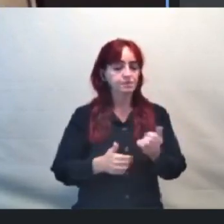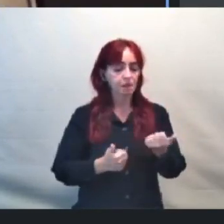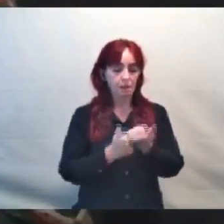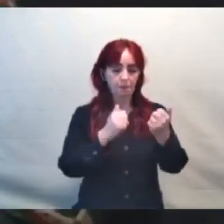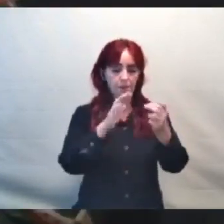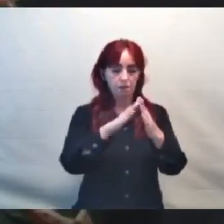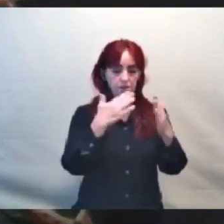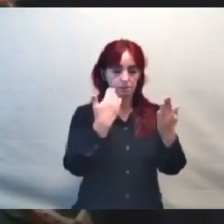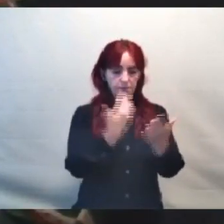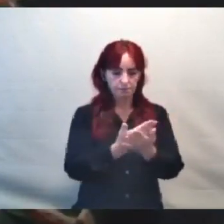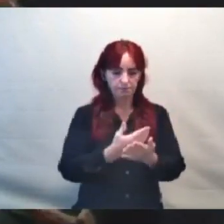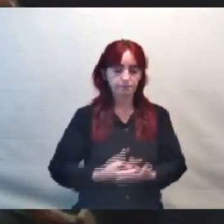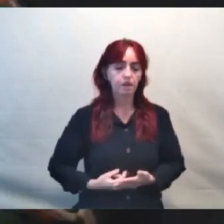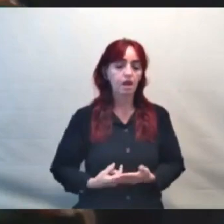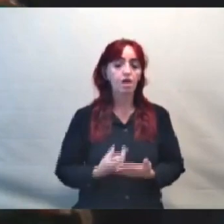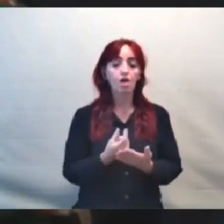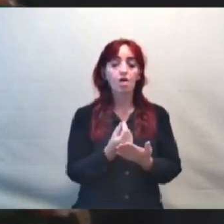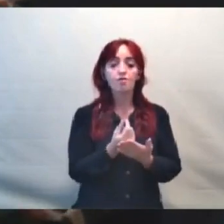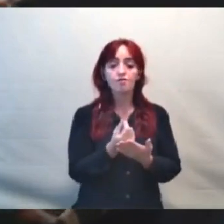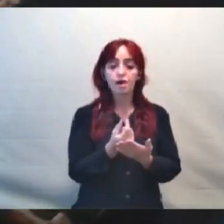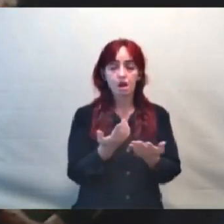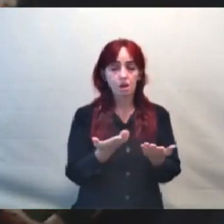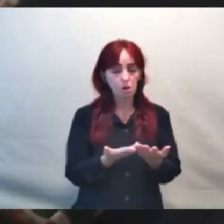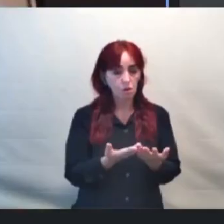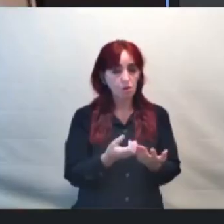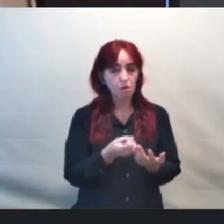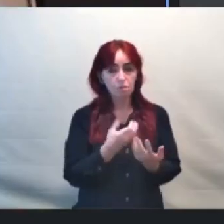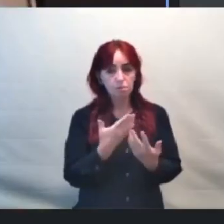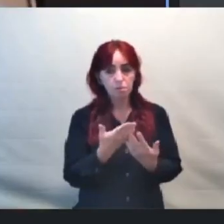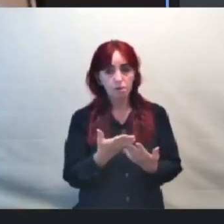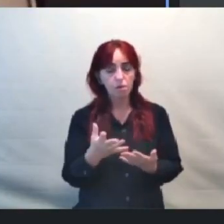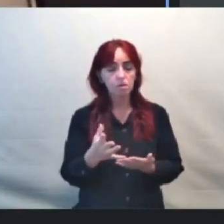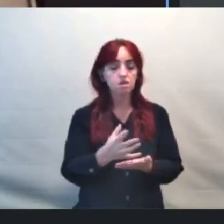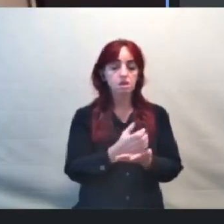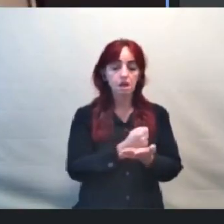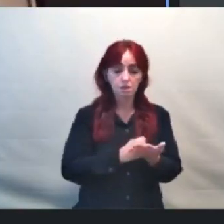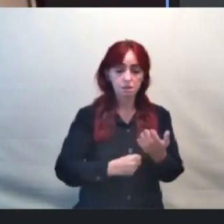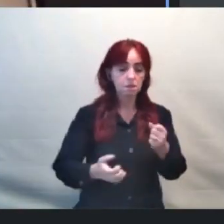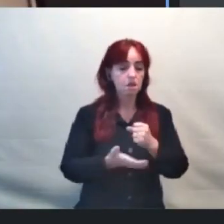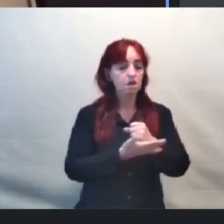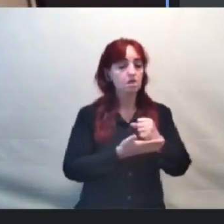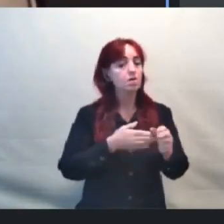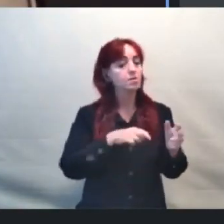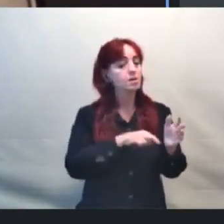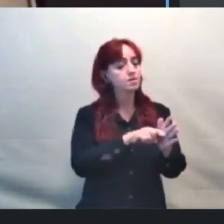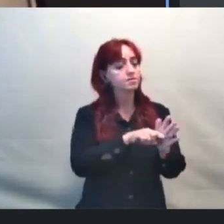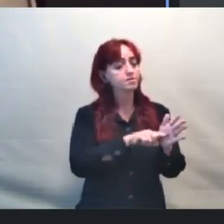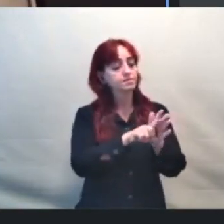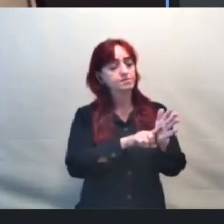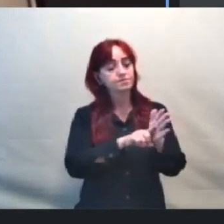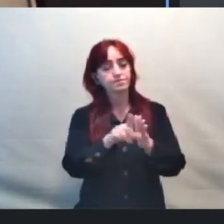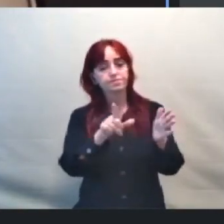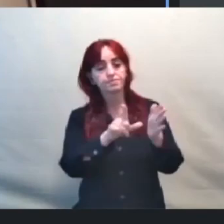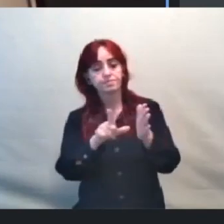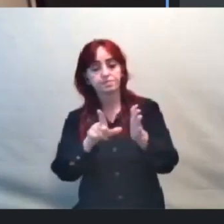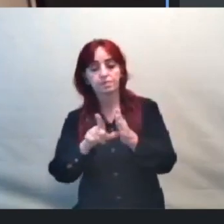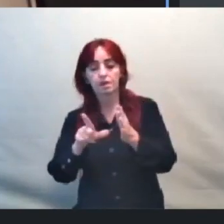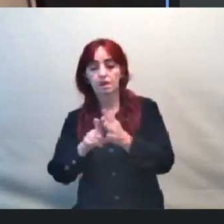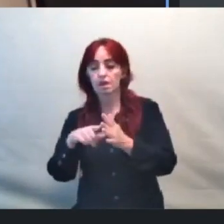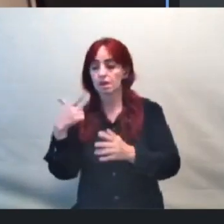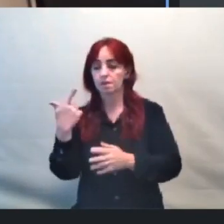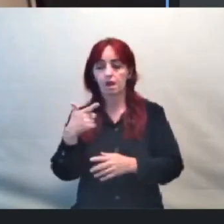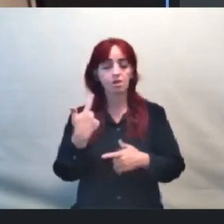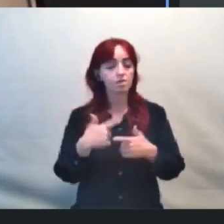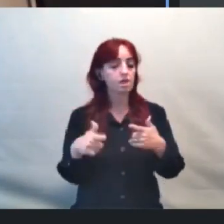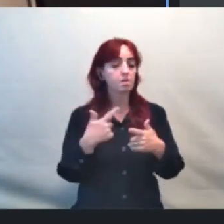com preços que sejam factíveis, né, de aquisição com base em pesquisa de mercado, para que a gente não tenha nenhum tipo de